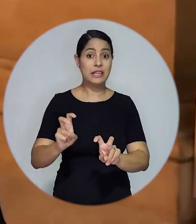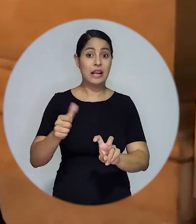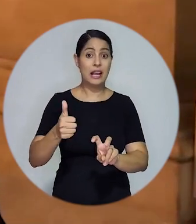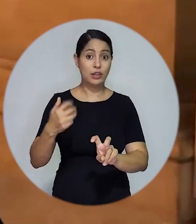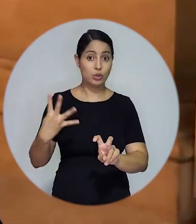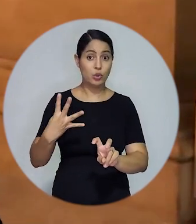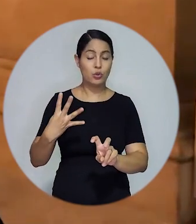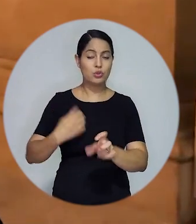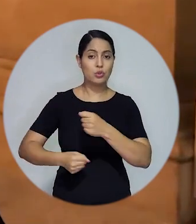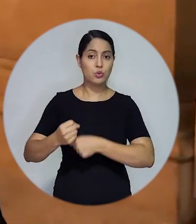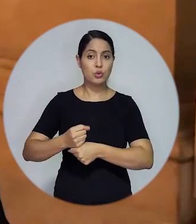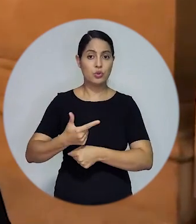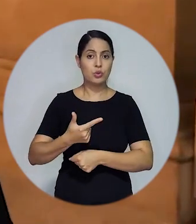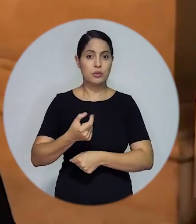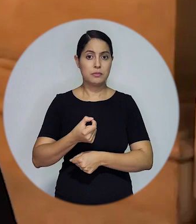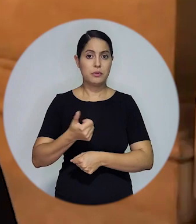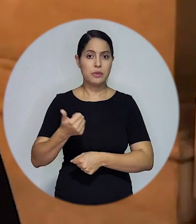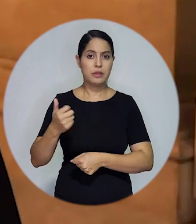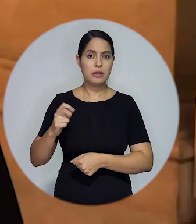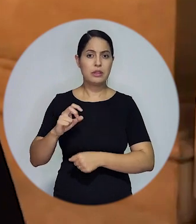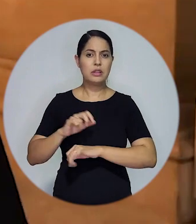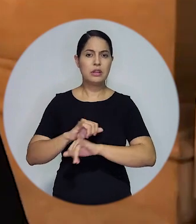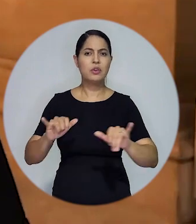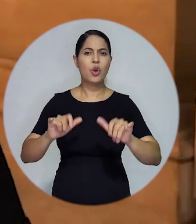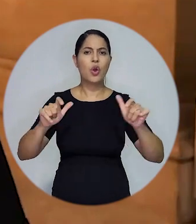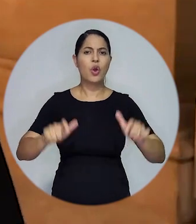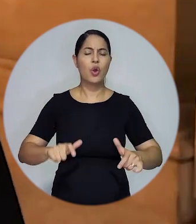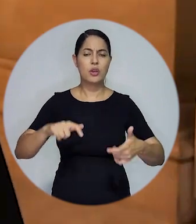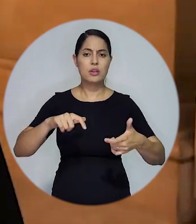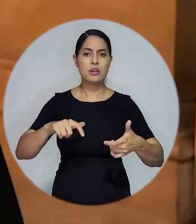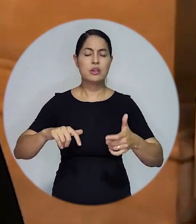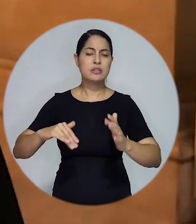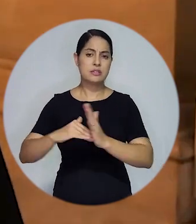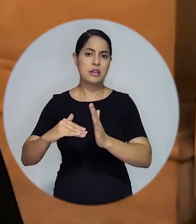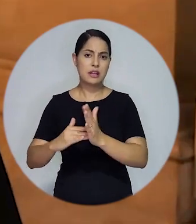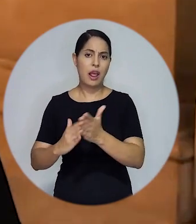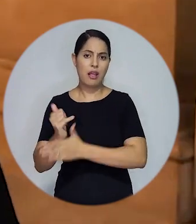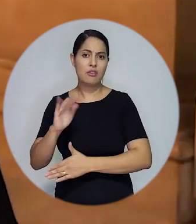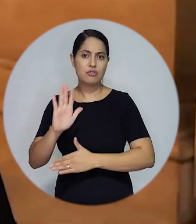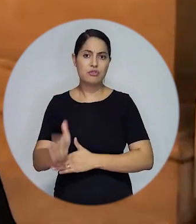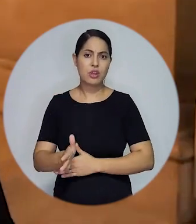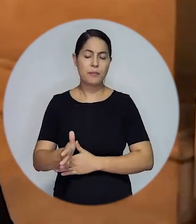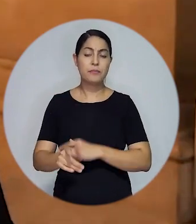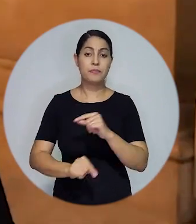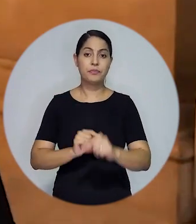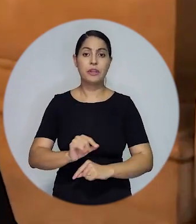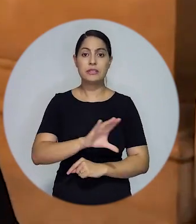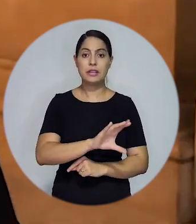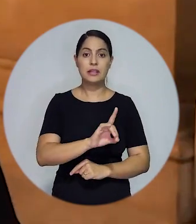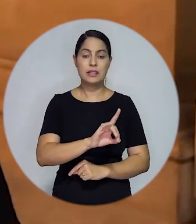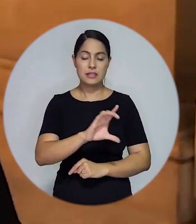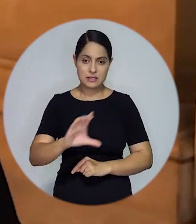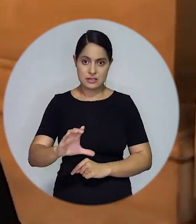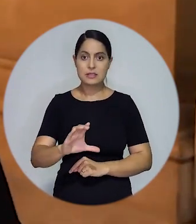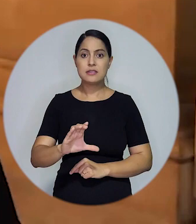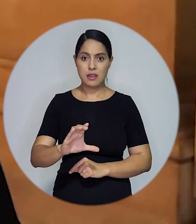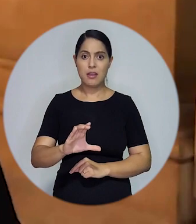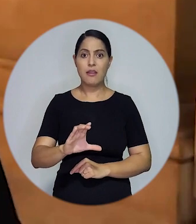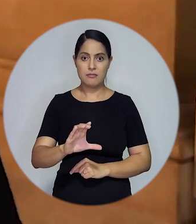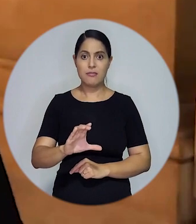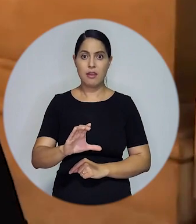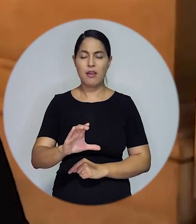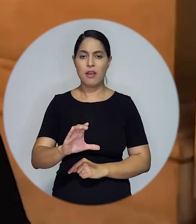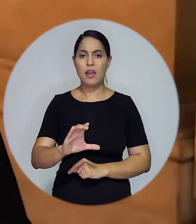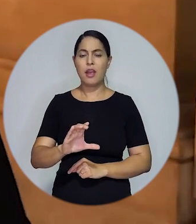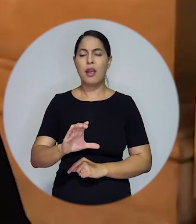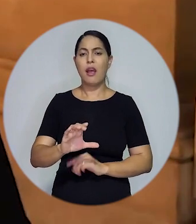de 2015, que já foi aprovado por unanimidade no Senado Federal. É um projeto de atualização do Código de Defesa do Consumidor